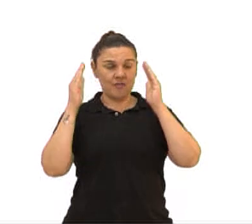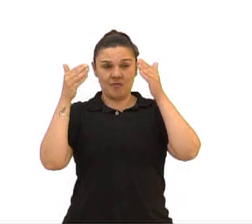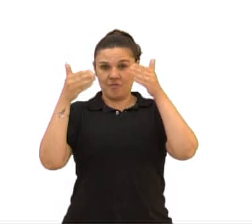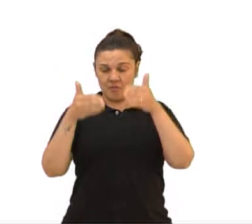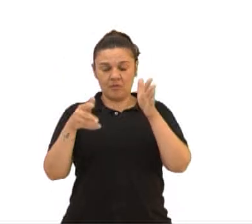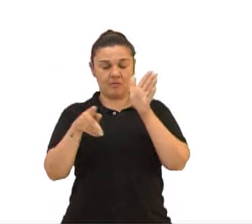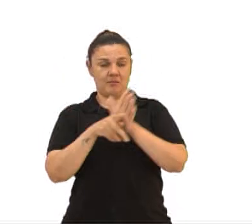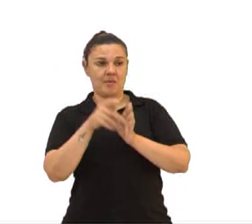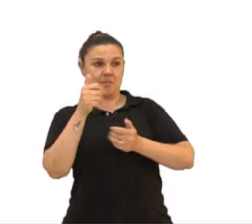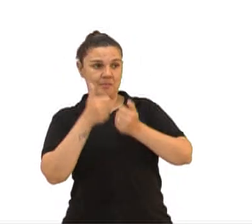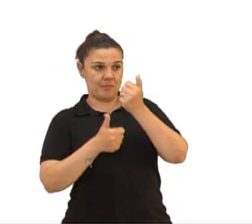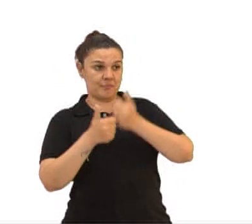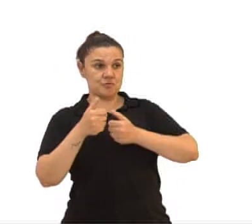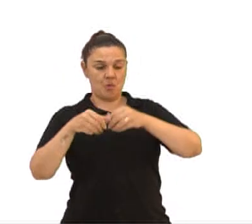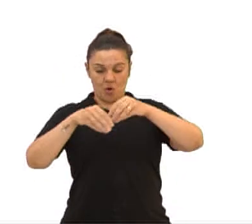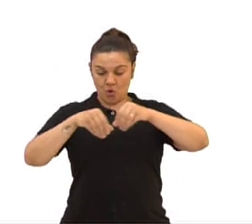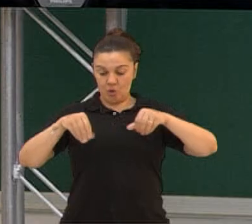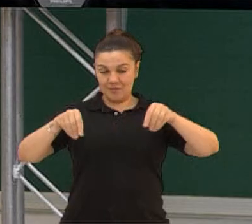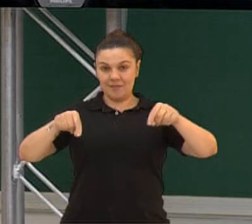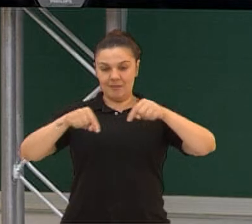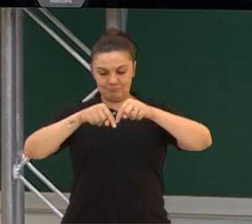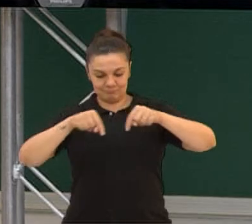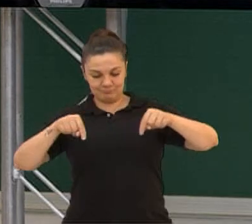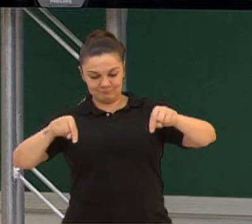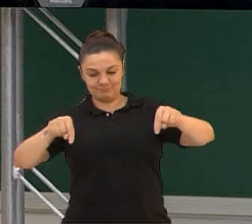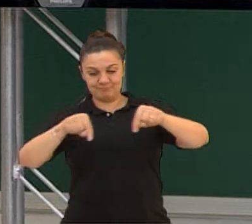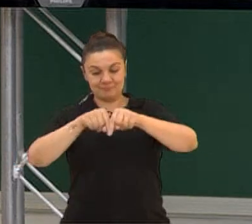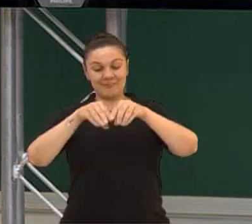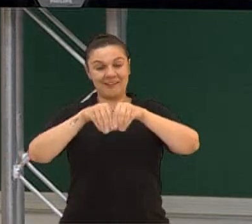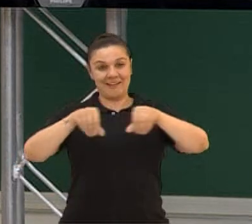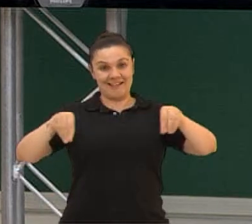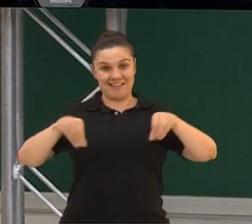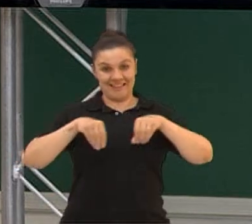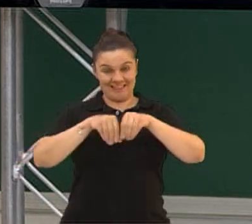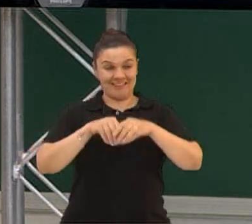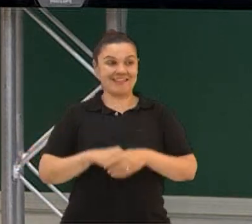de futebol na terra, os campinhos de terra, né?